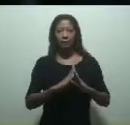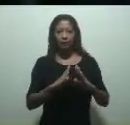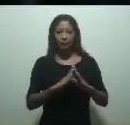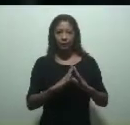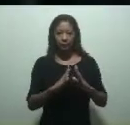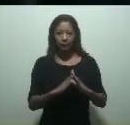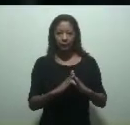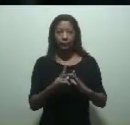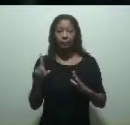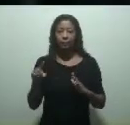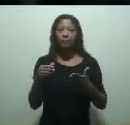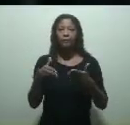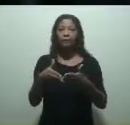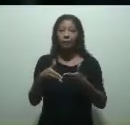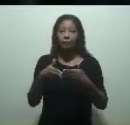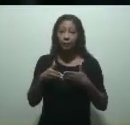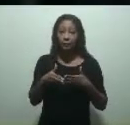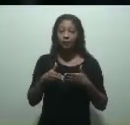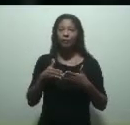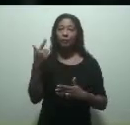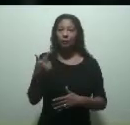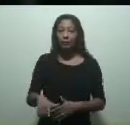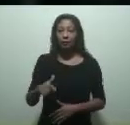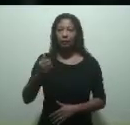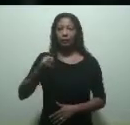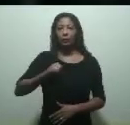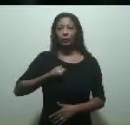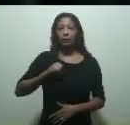Legislativa, vem reiterar a indicação de número